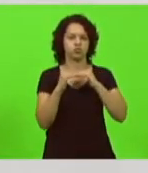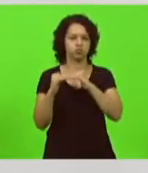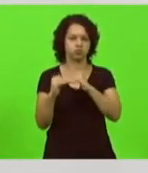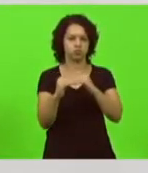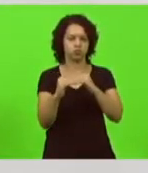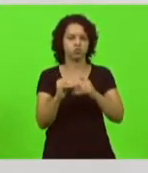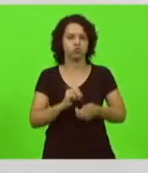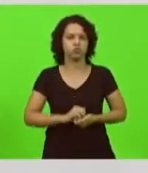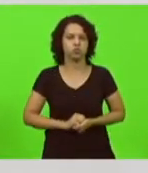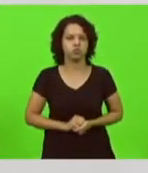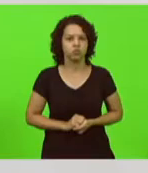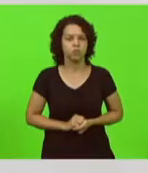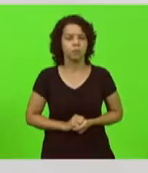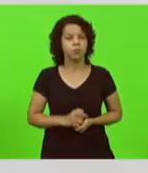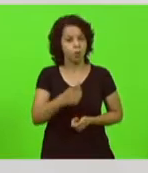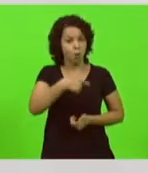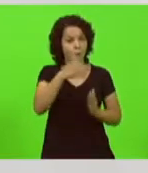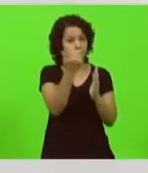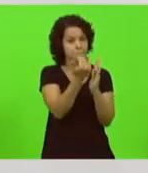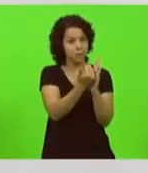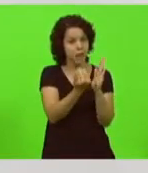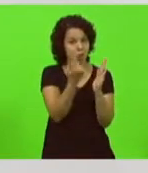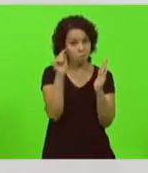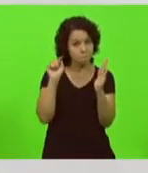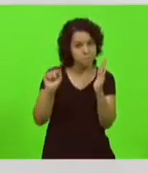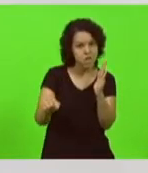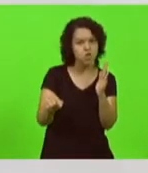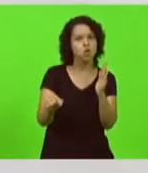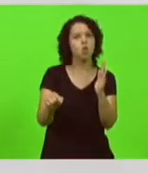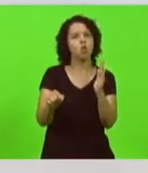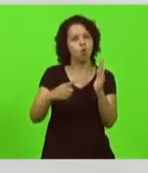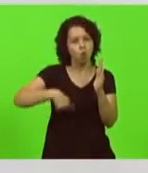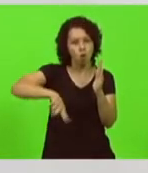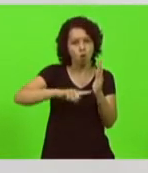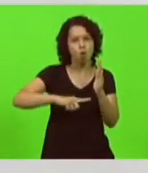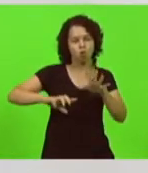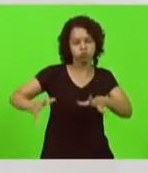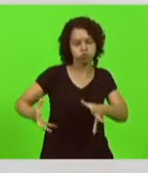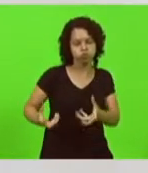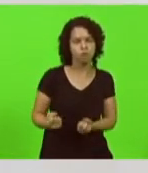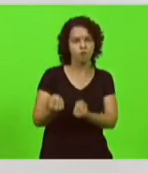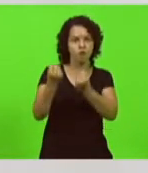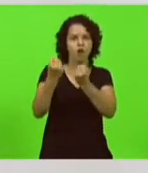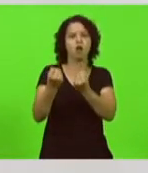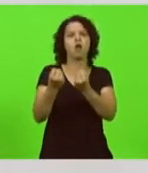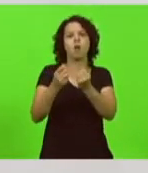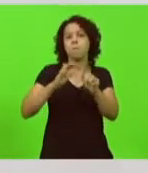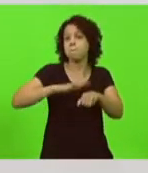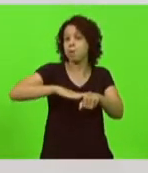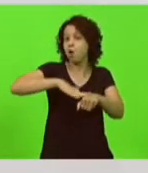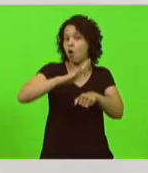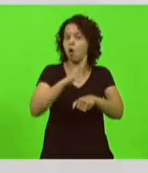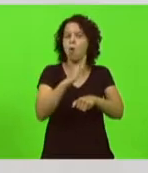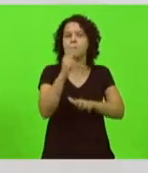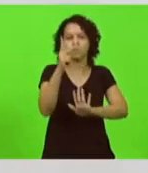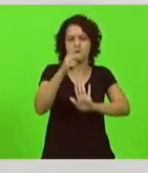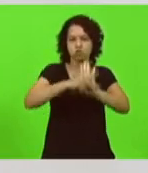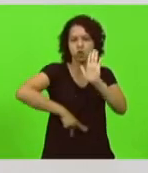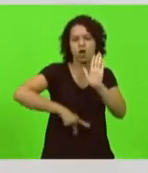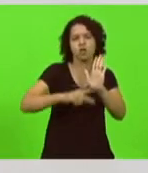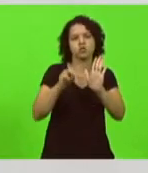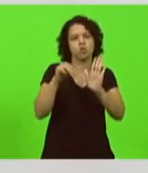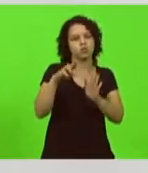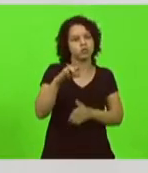Mil, estamos fortalecendo o maior projeto municipalista da história de Santa Catarina, mostrando para